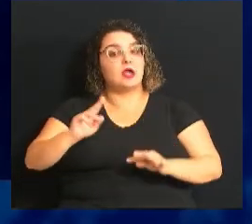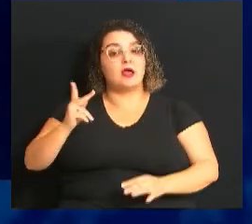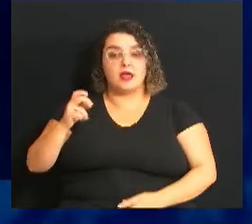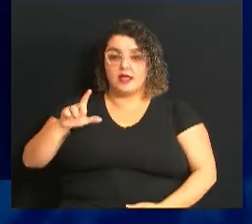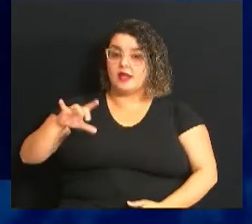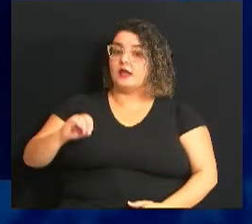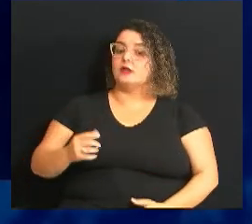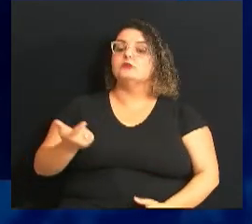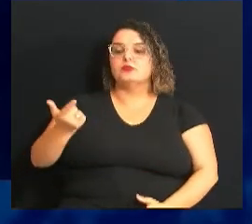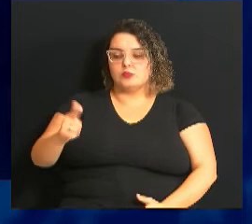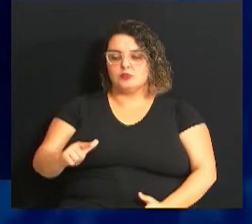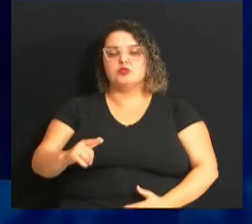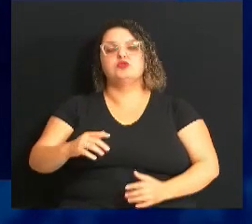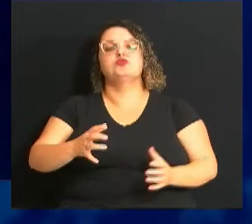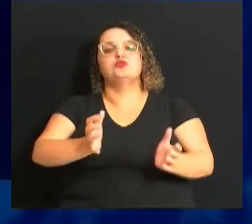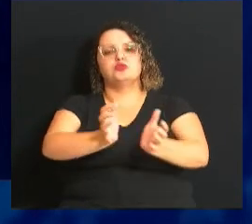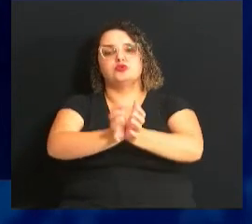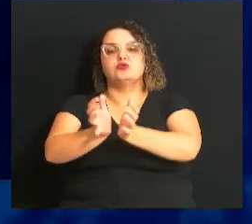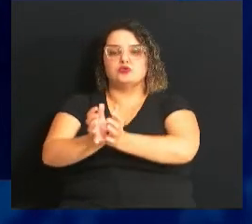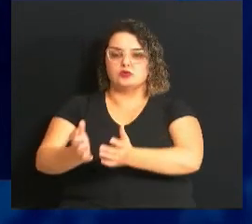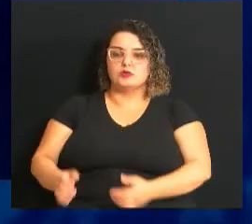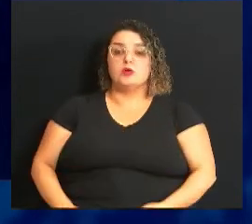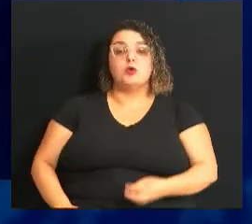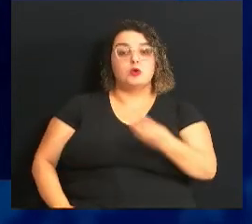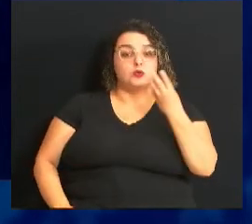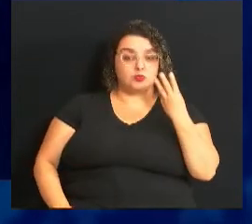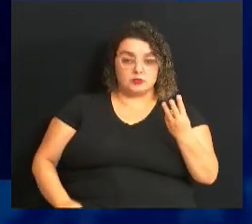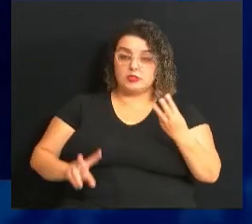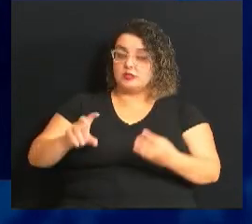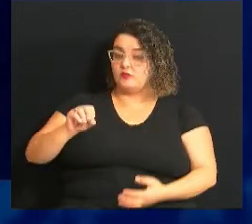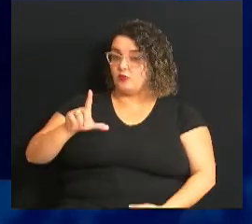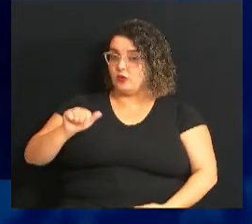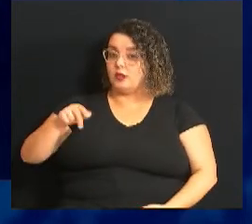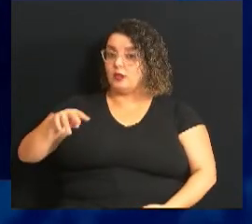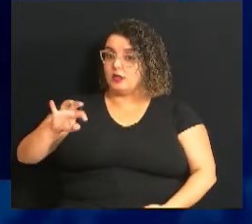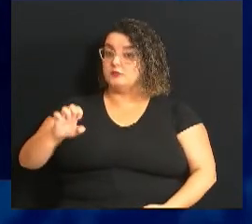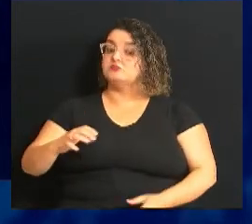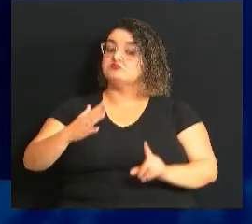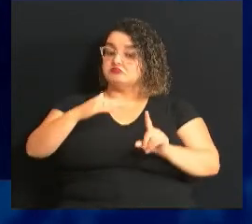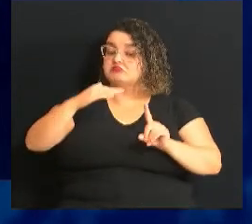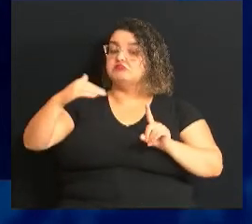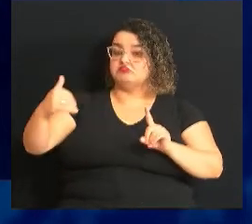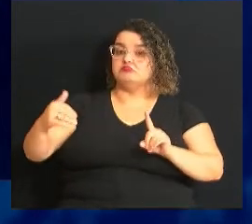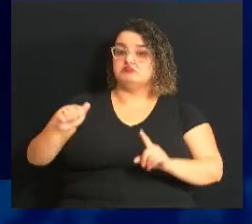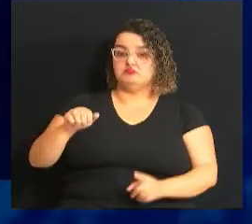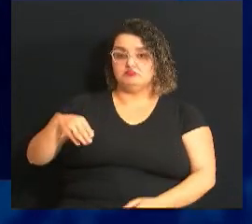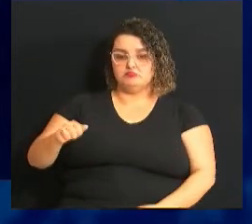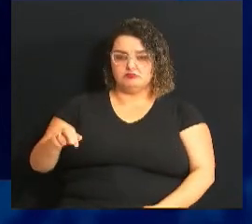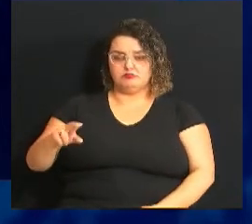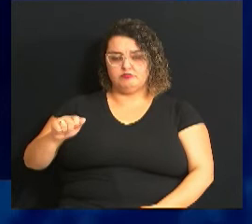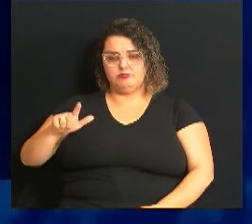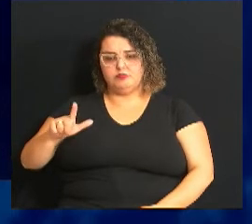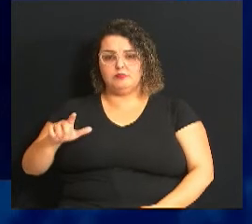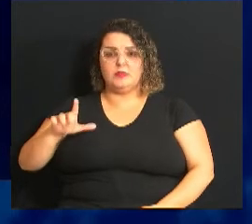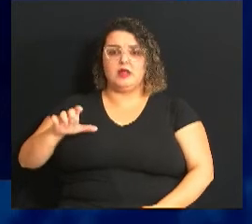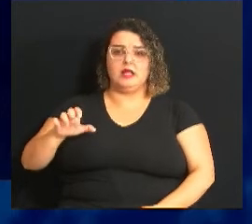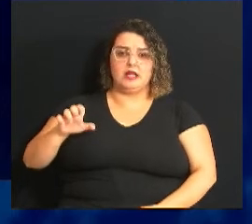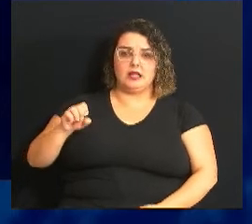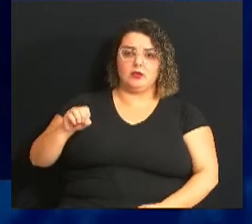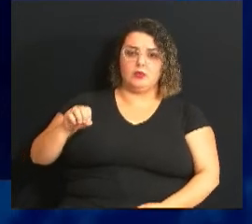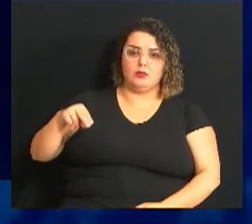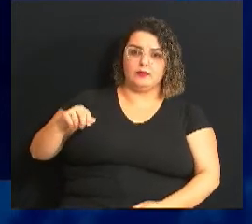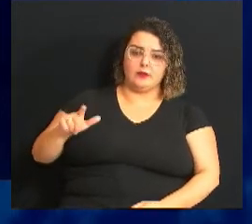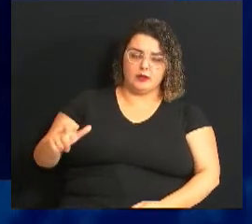a formação. Então, seguem os 3 volantes que estão se destacando, né? O Amaral, o Leonaldo e o Olisson. O